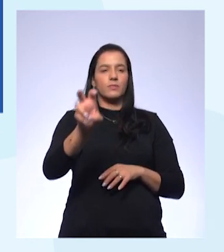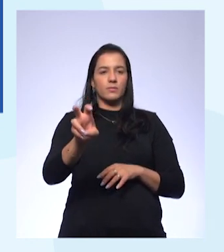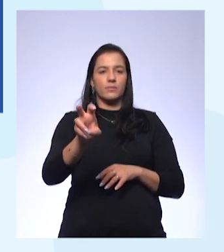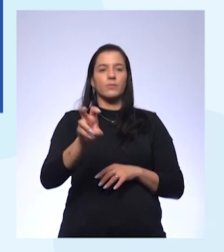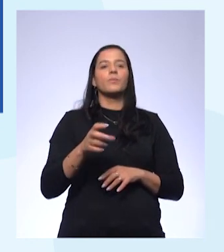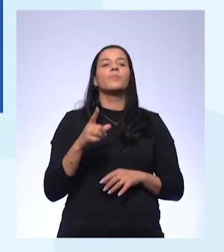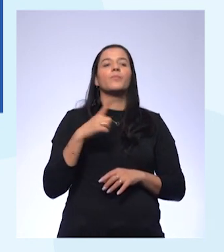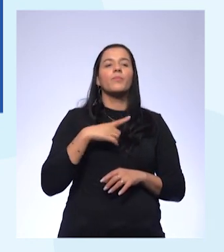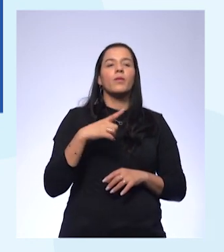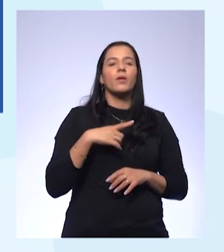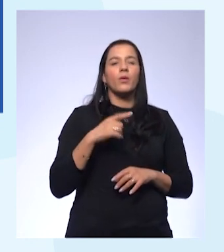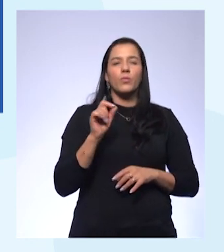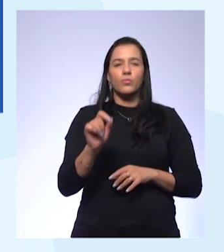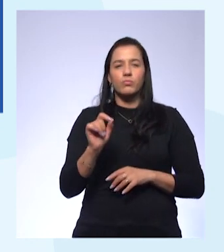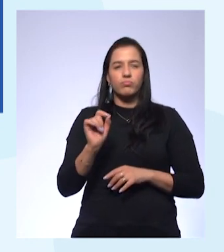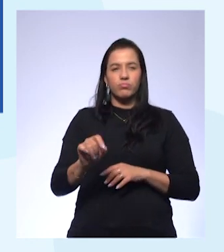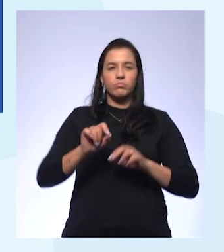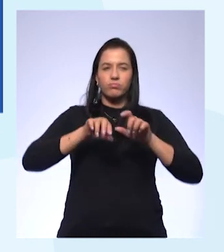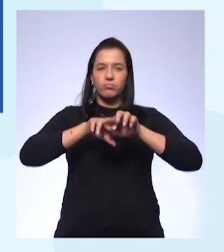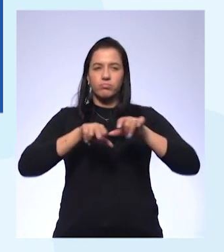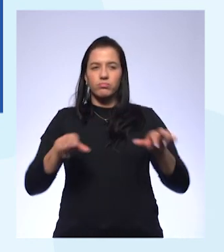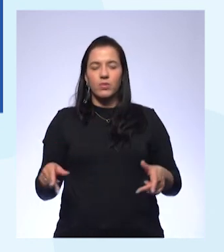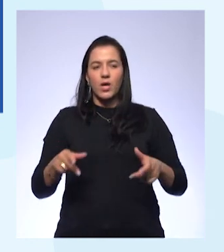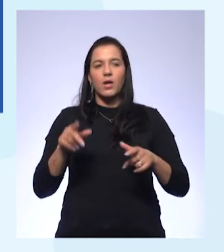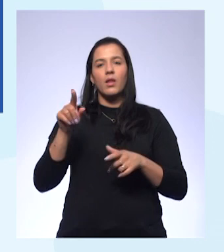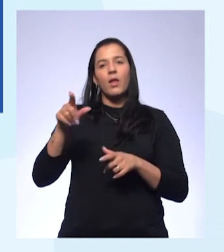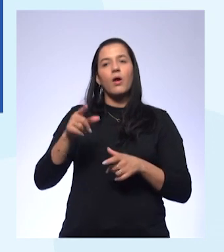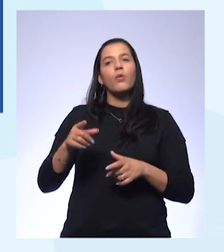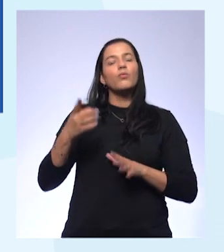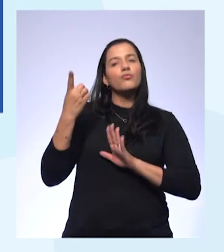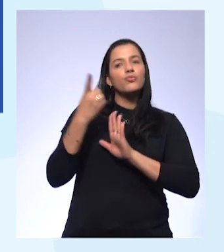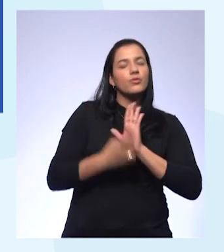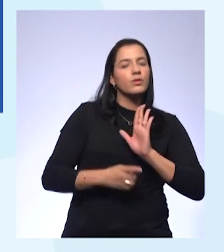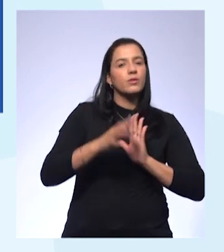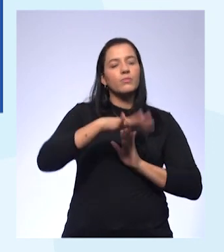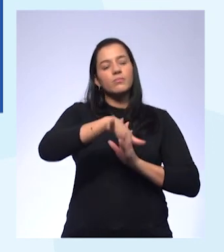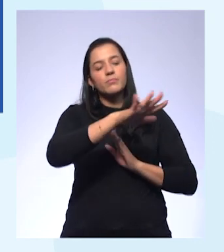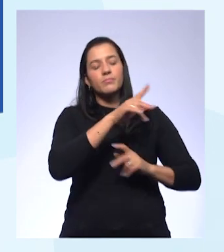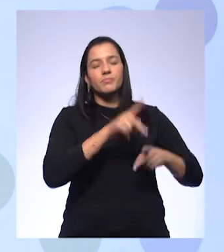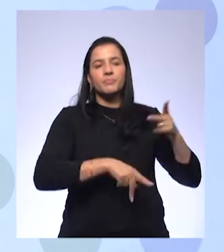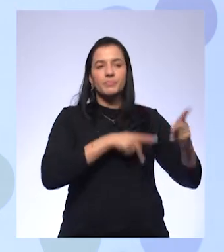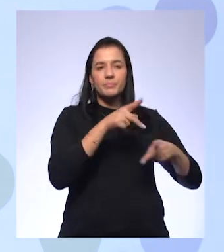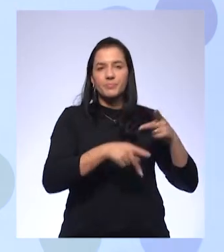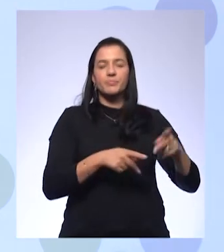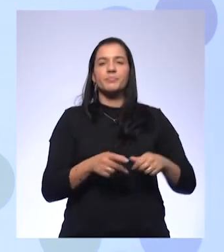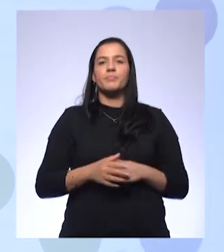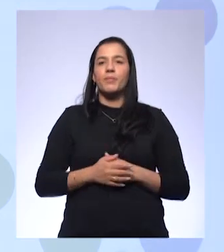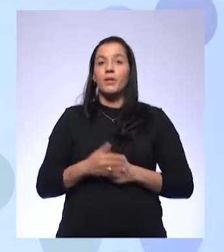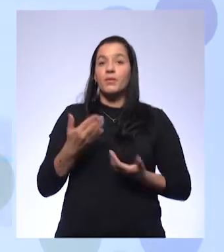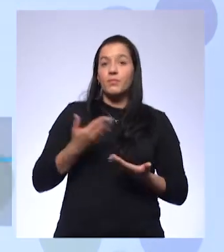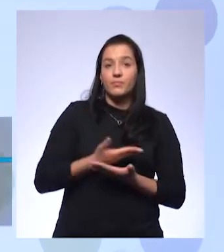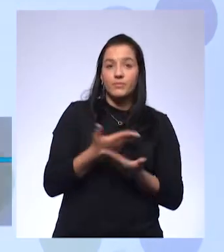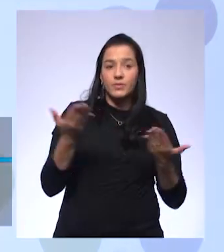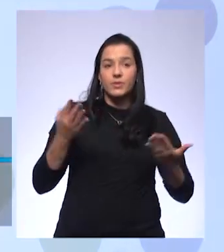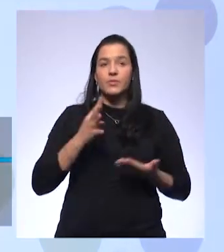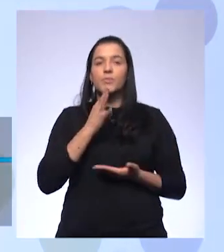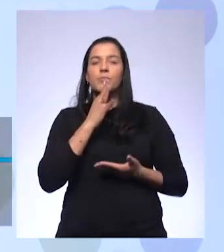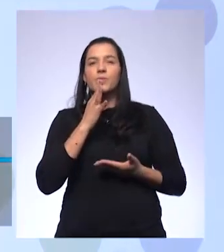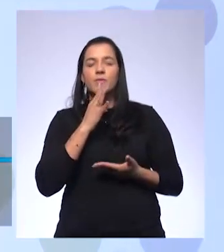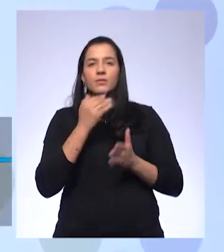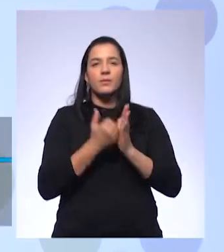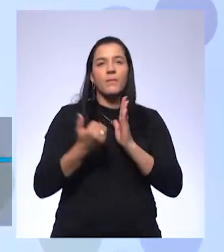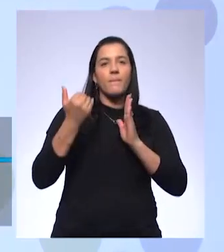que representa a supressão de direitos ao povo. Para que a gente conheça melhor o teor